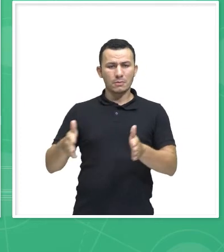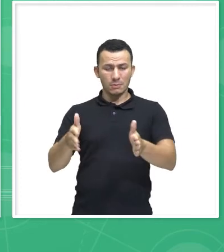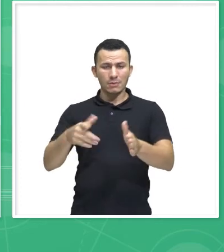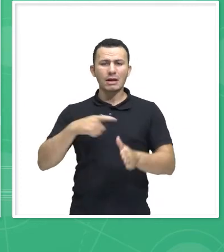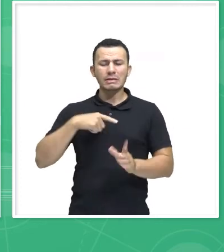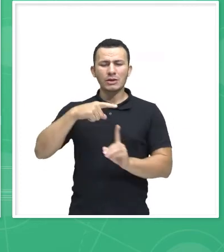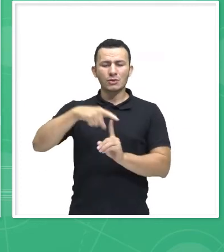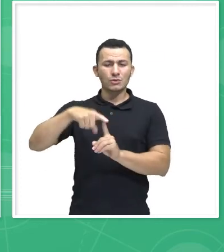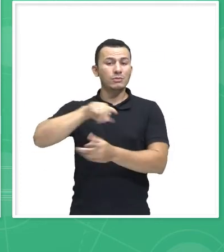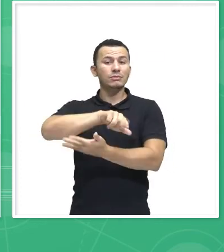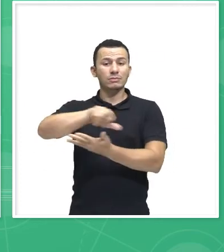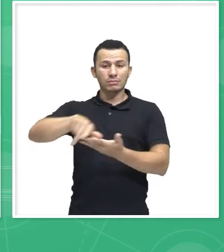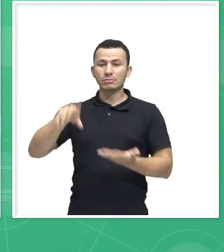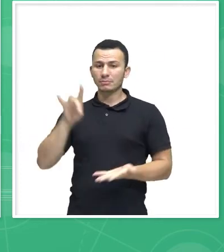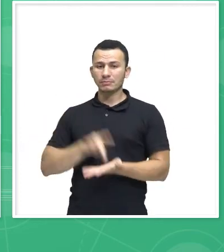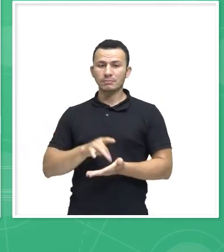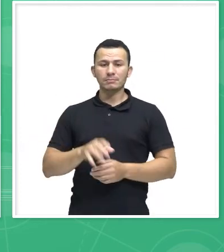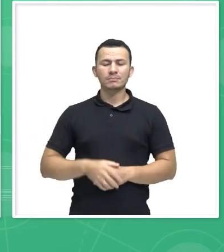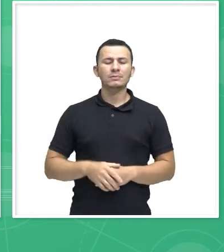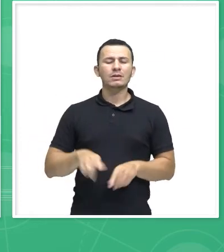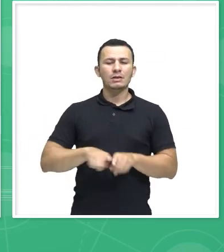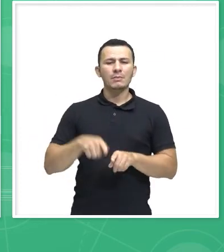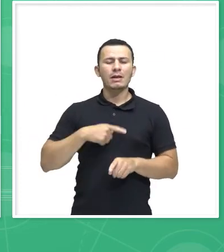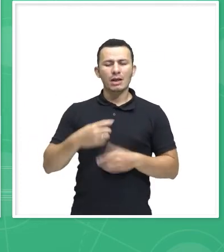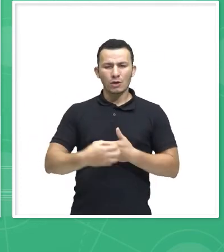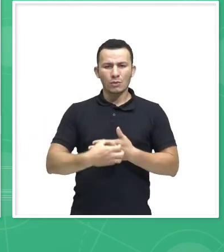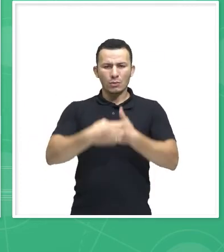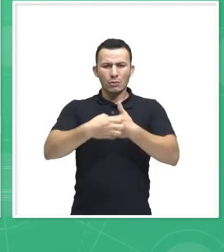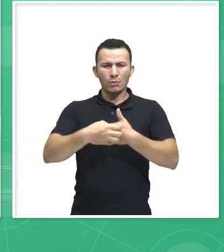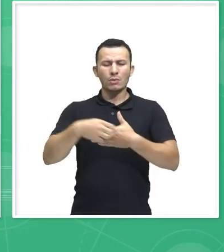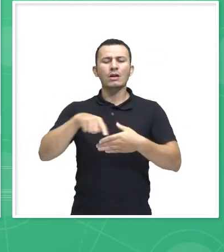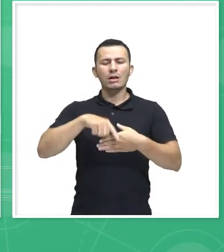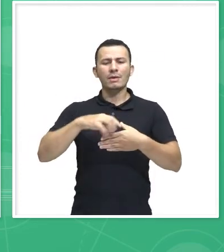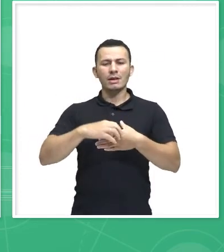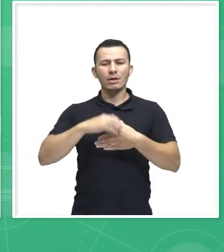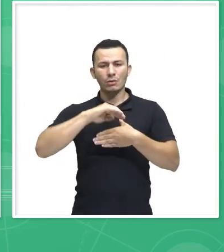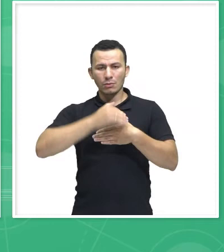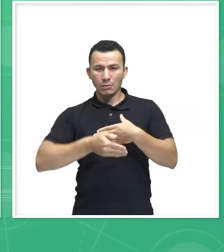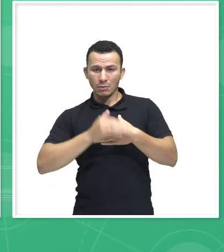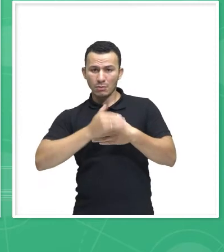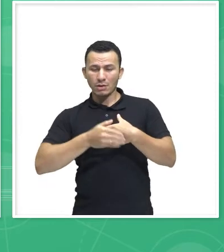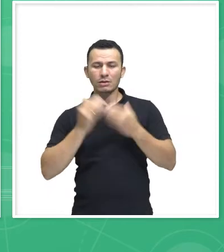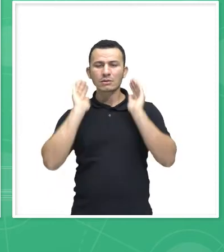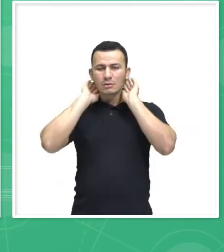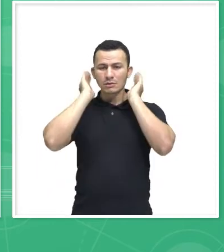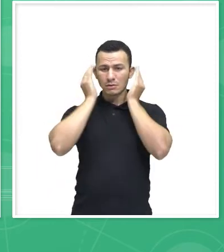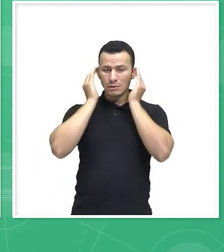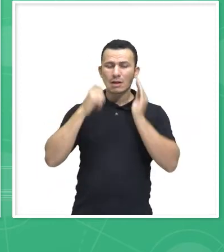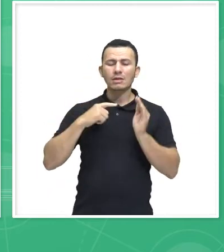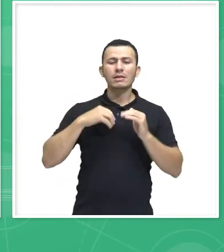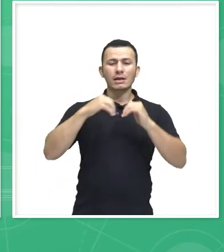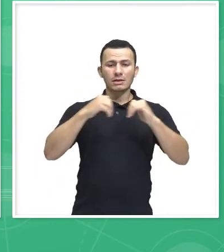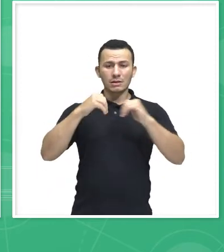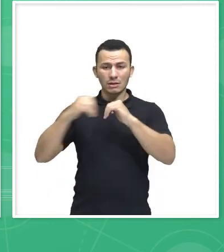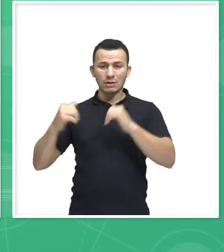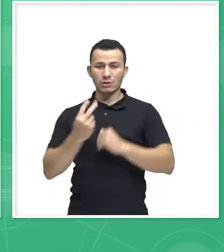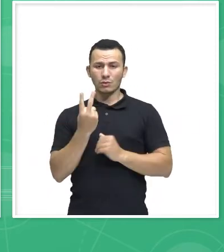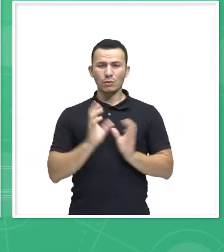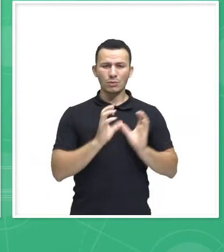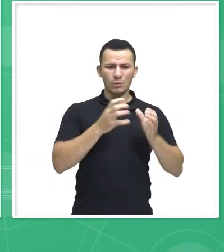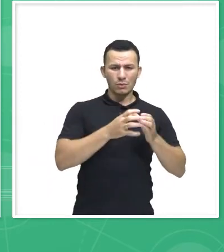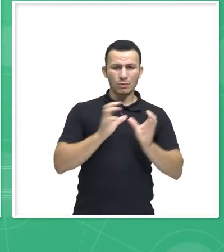bastante espécies de peixes presença de bexiga natatória e opérculo protegendo as aberturas das brancas são divididos em duas